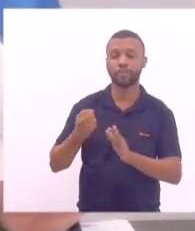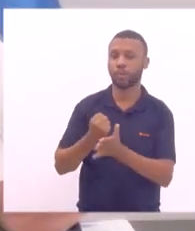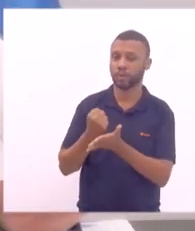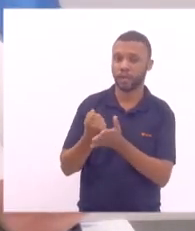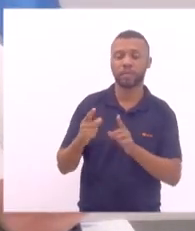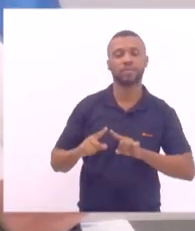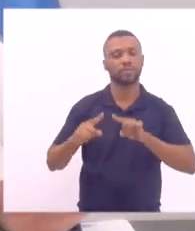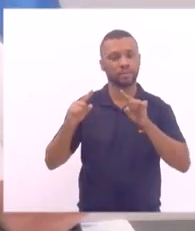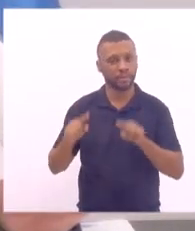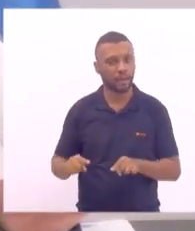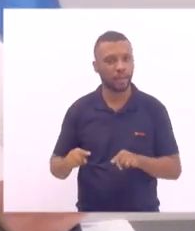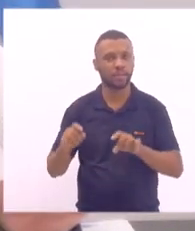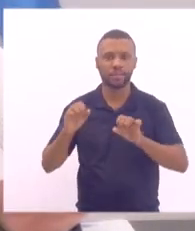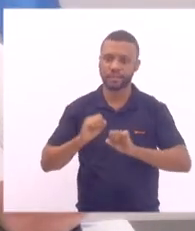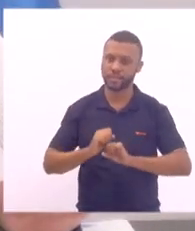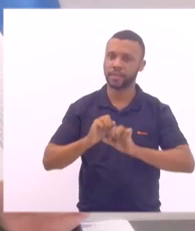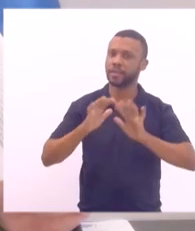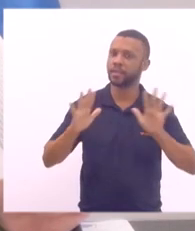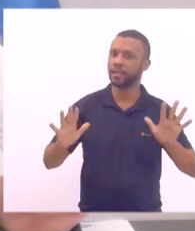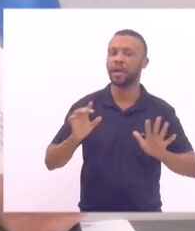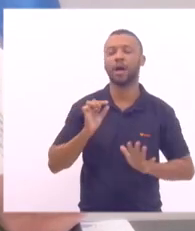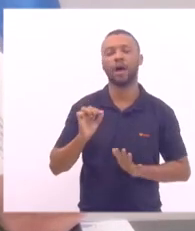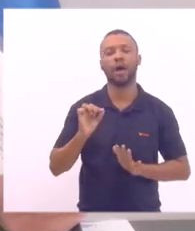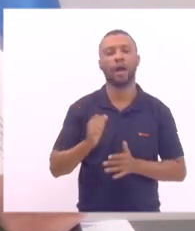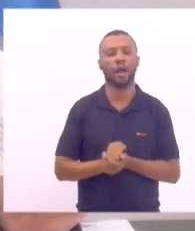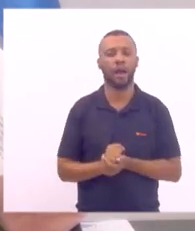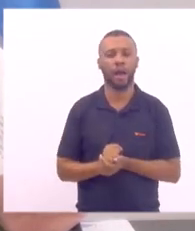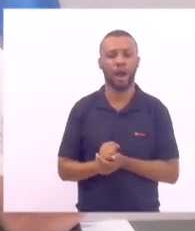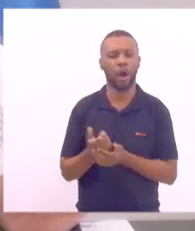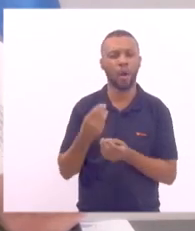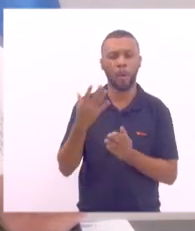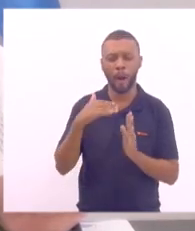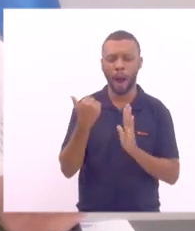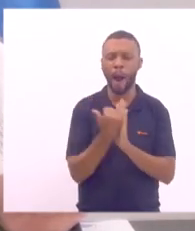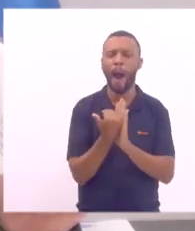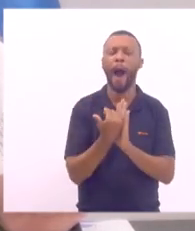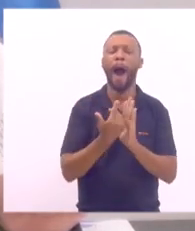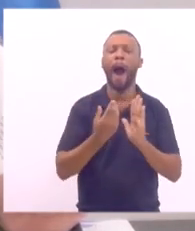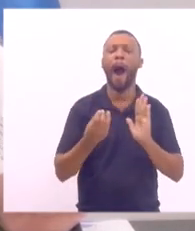esclareceu, conforme o estabelecido no parecer